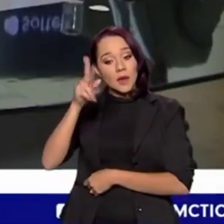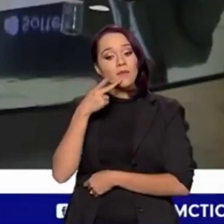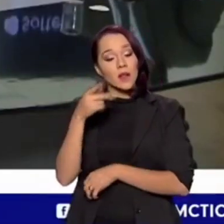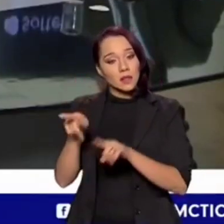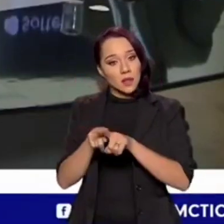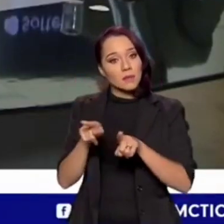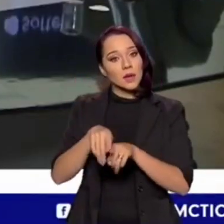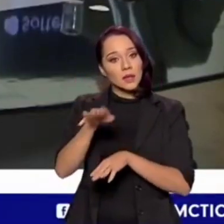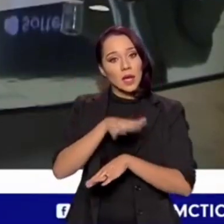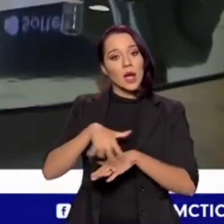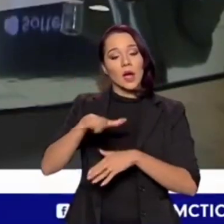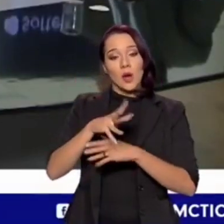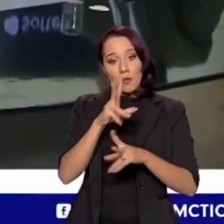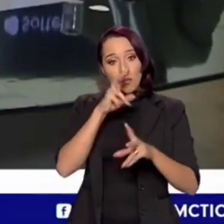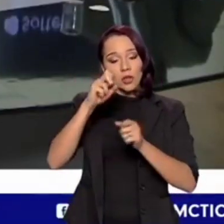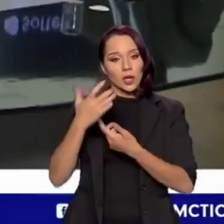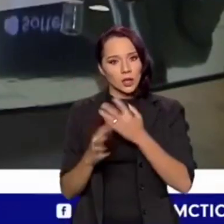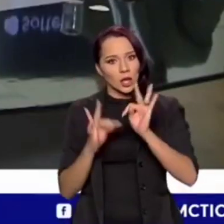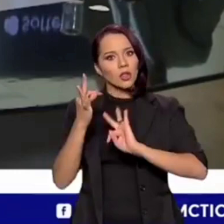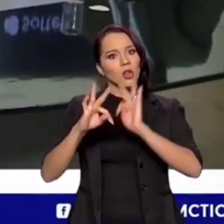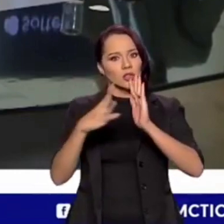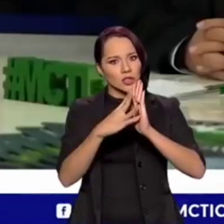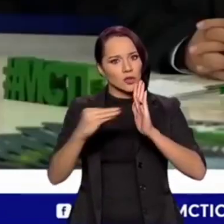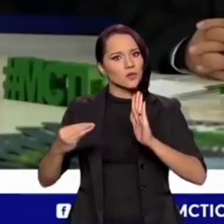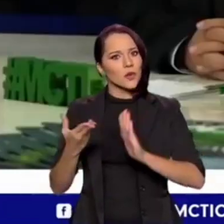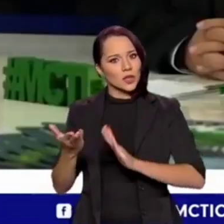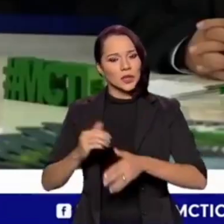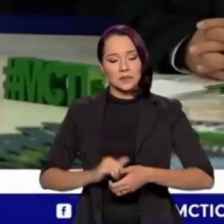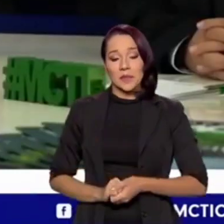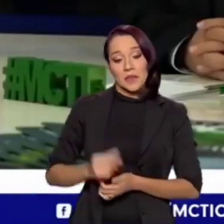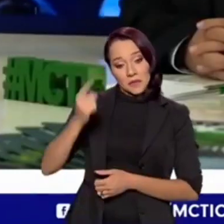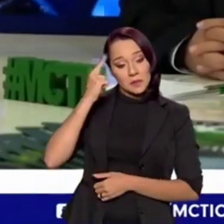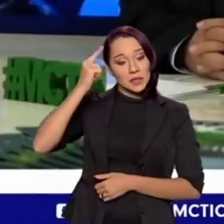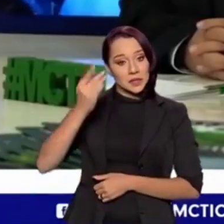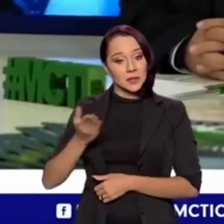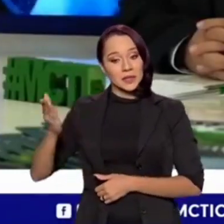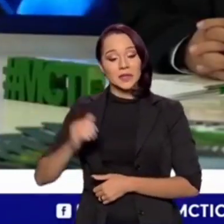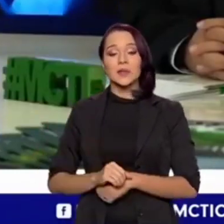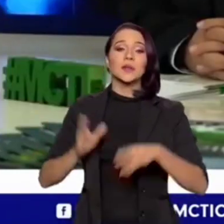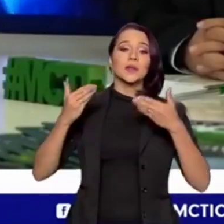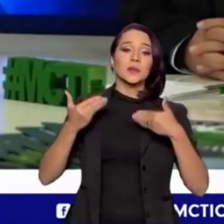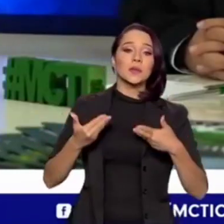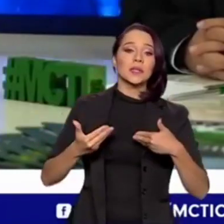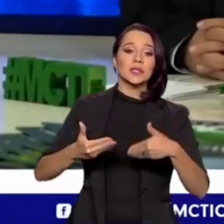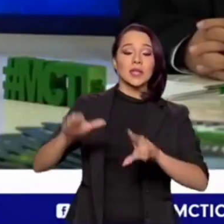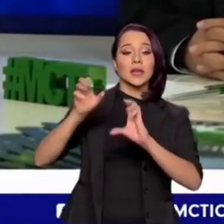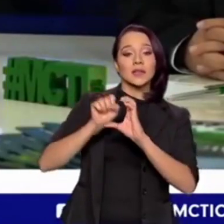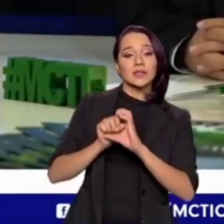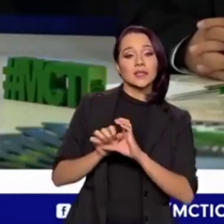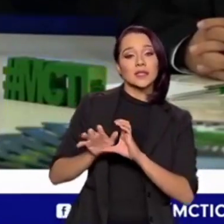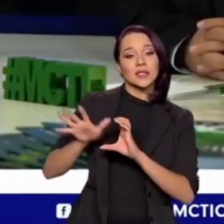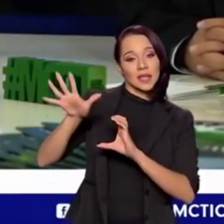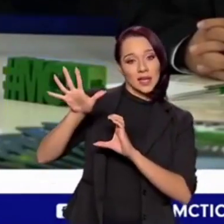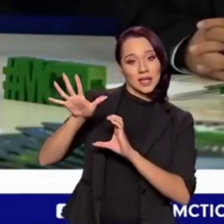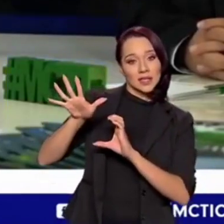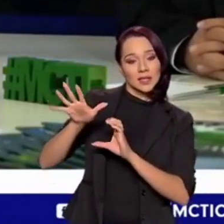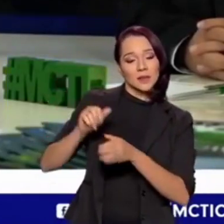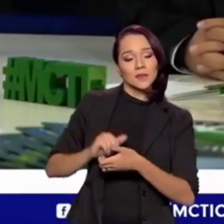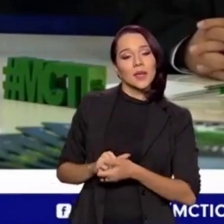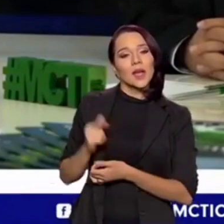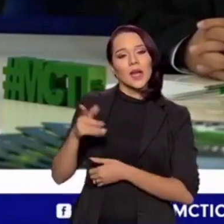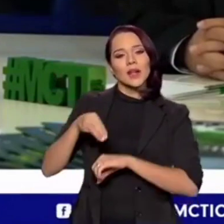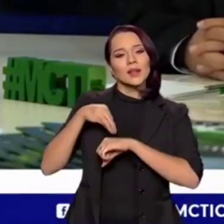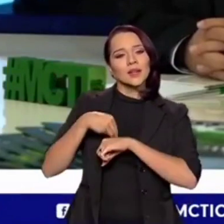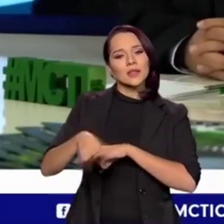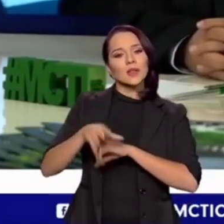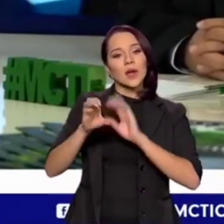no poder tecnológico deste modelo de negócio. Foi pensando nisso que o Ministério de Ciência, Tecnologia e Inovações